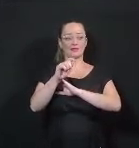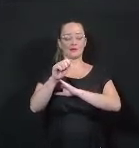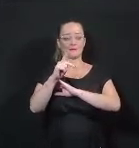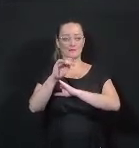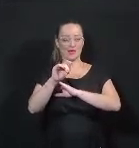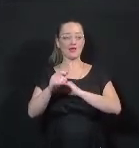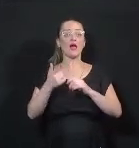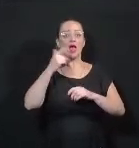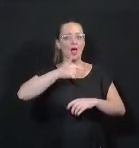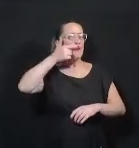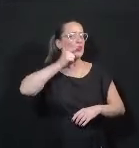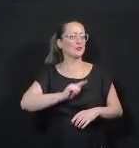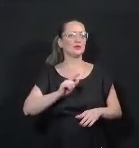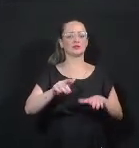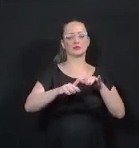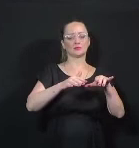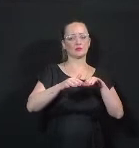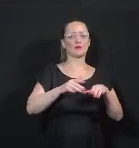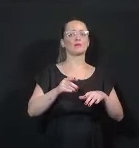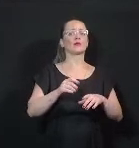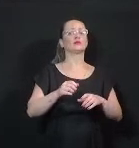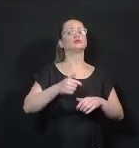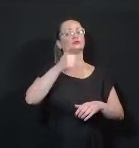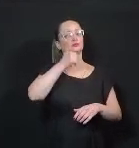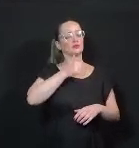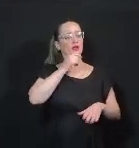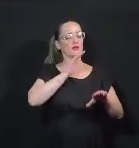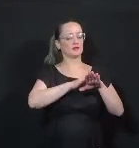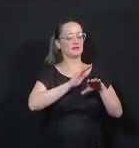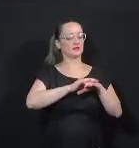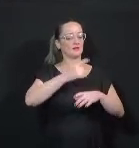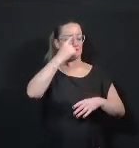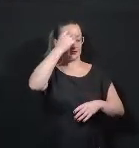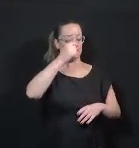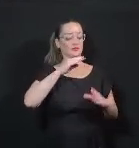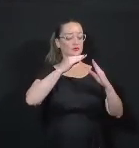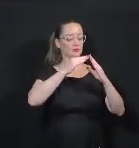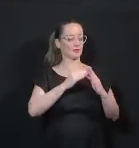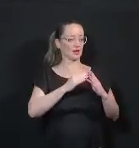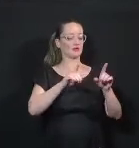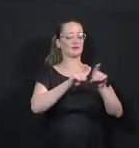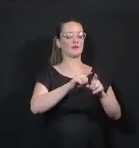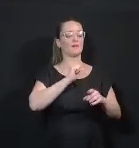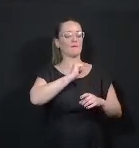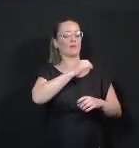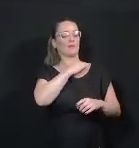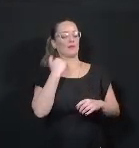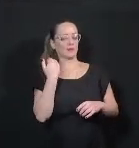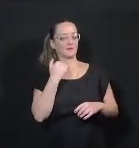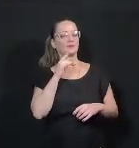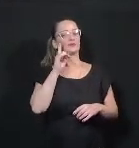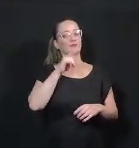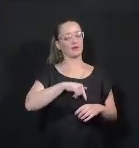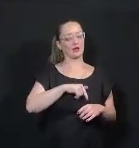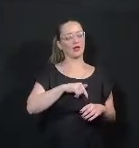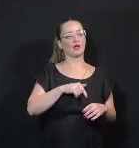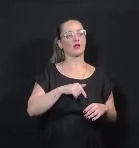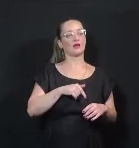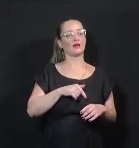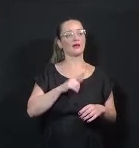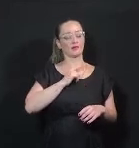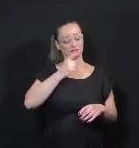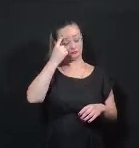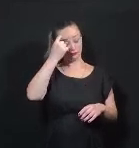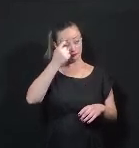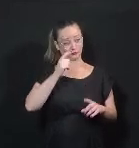de mulheres, né, tornando a violência doméstica e os feminicídios e a